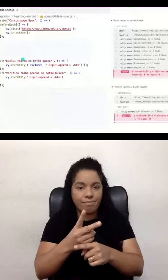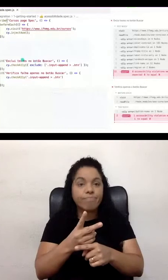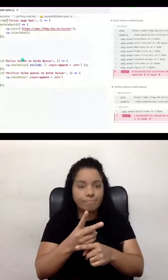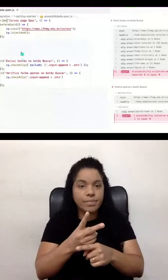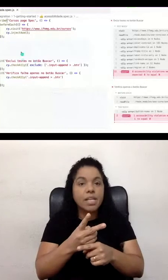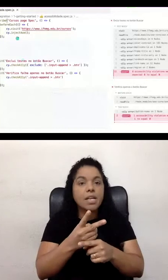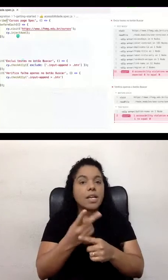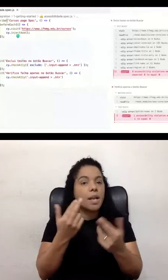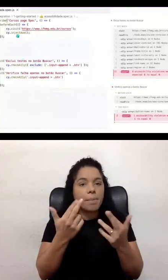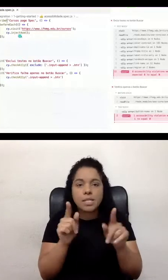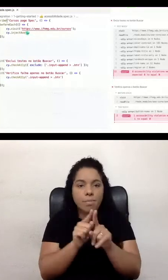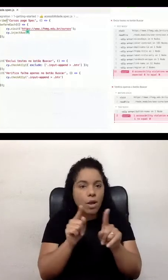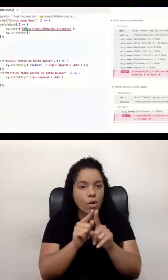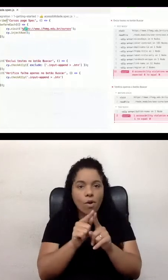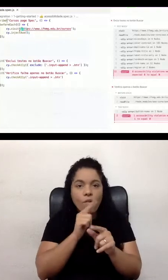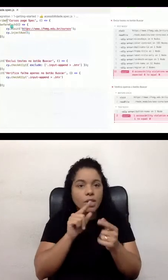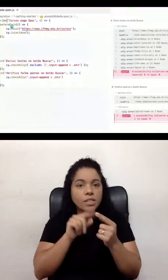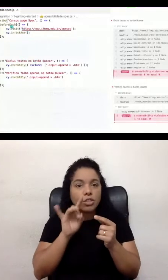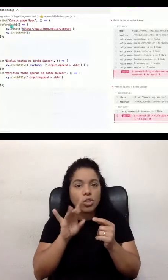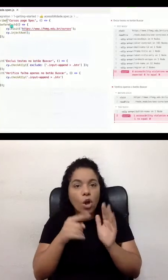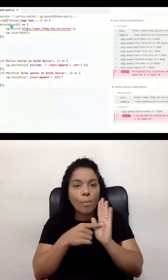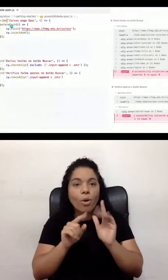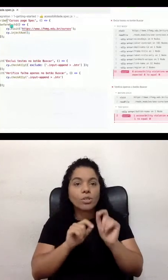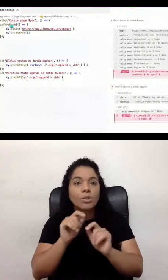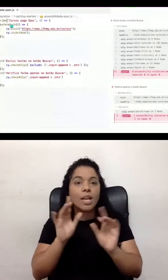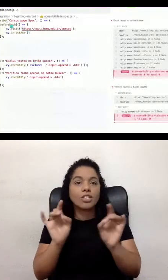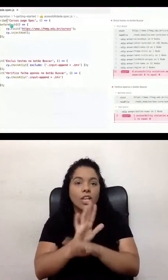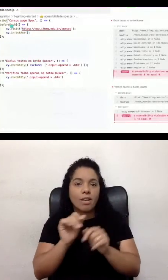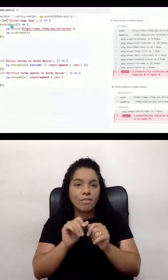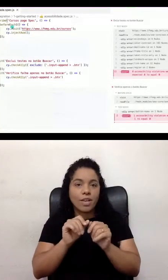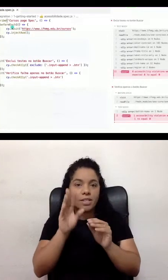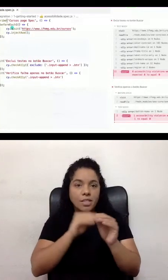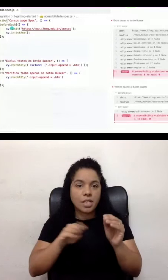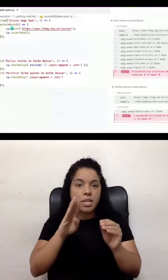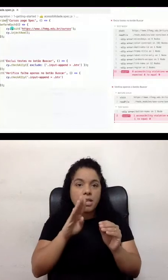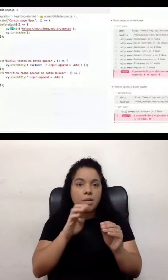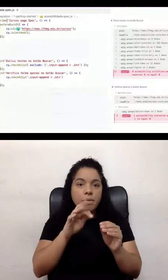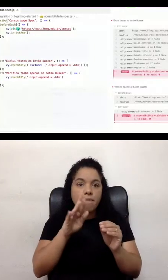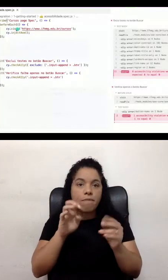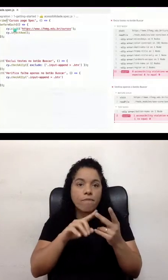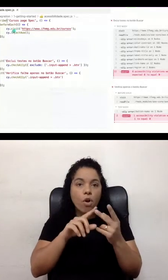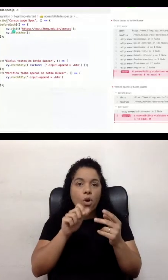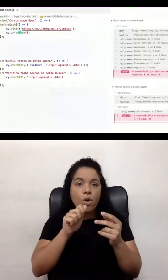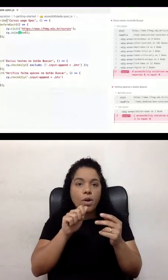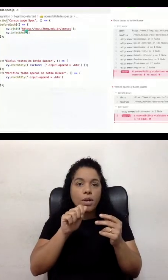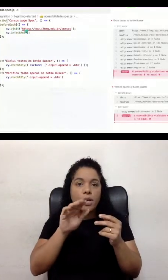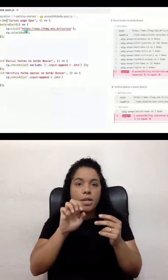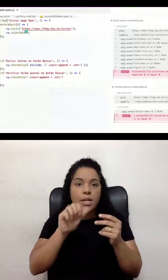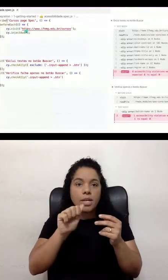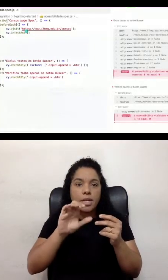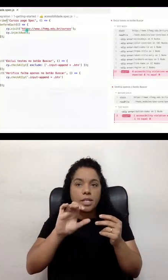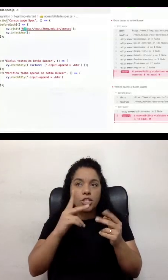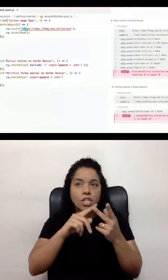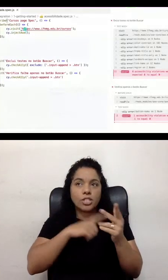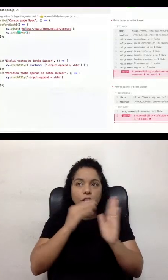faço a mesma coisa. Aqui, ó, só mostrando o que eu fiz, eu trouxe aqui para cima o before each, de visitar e de injetar o